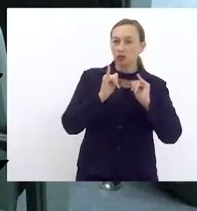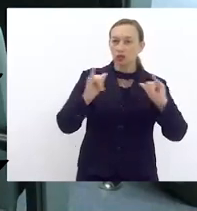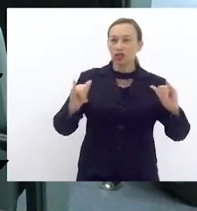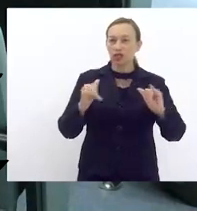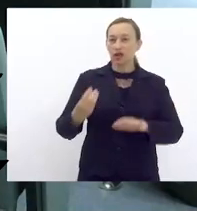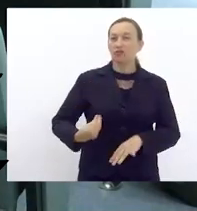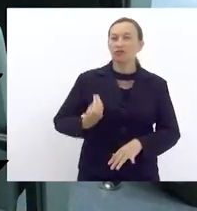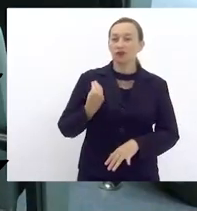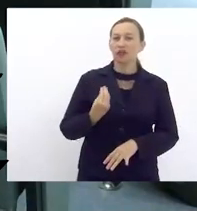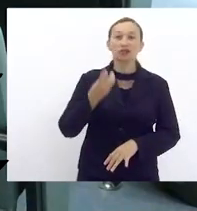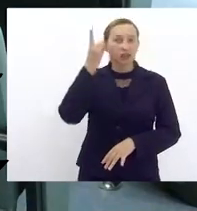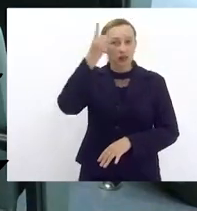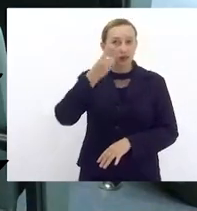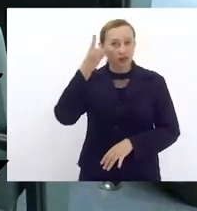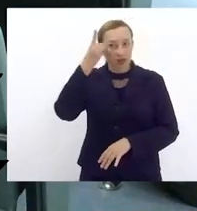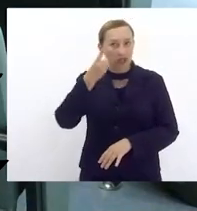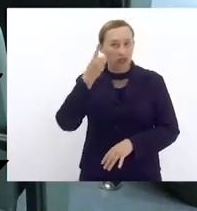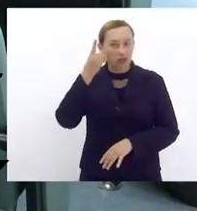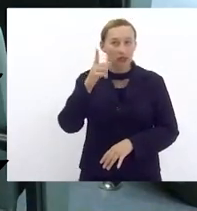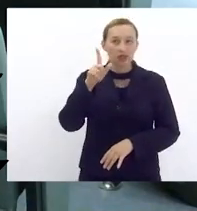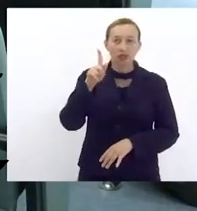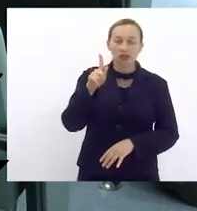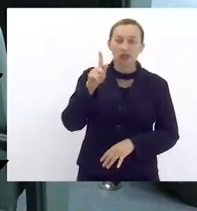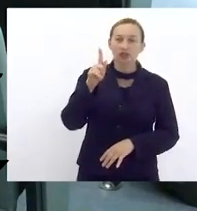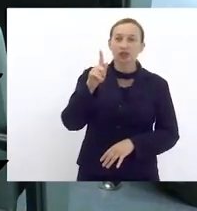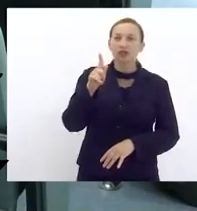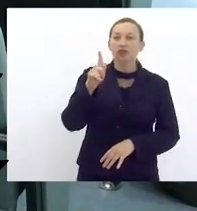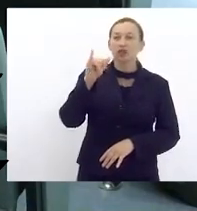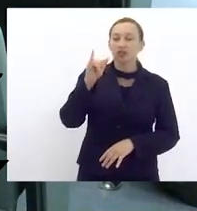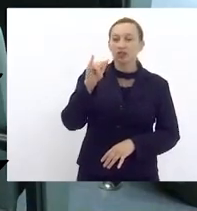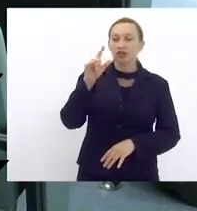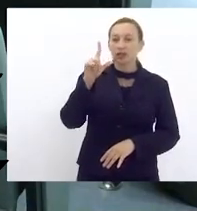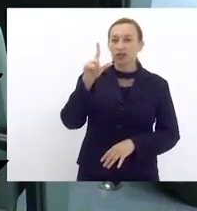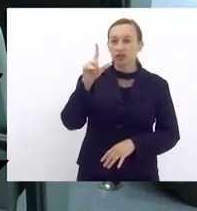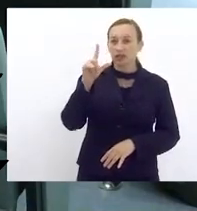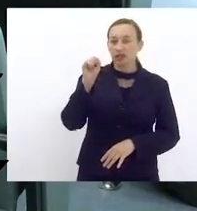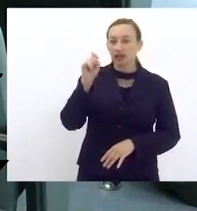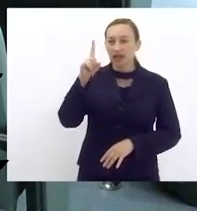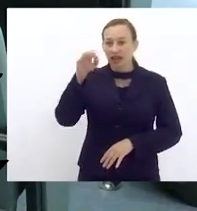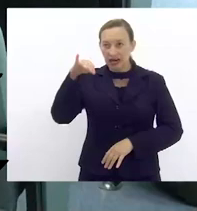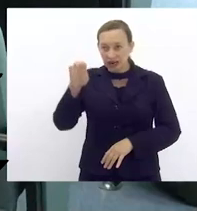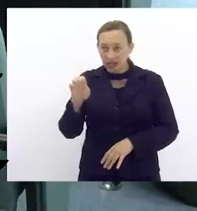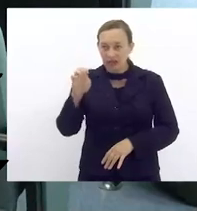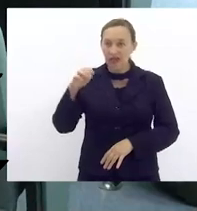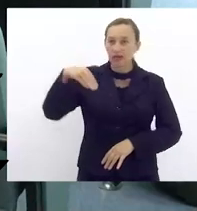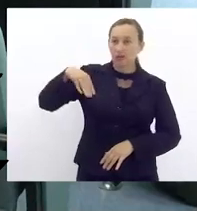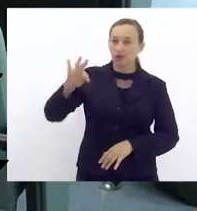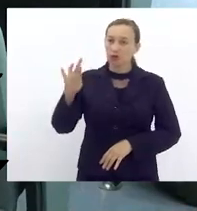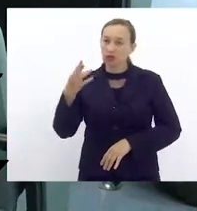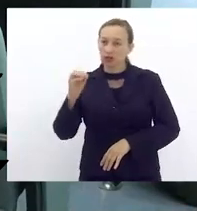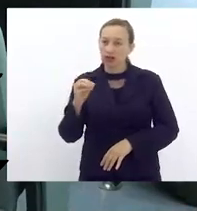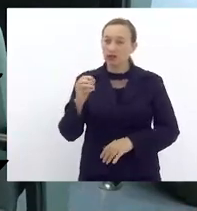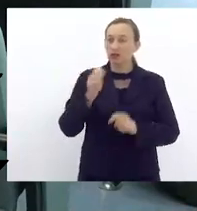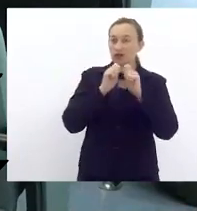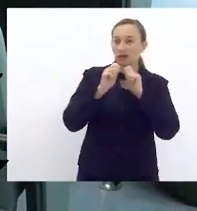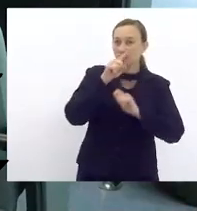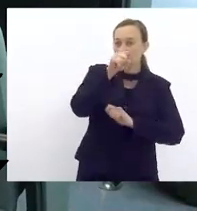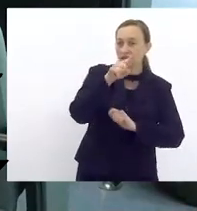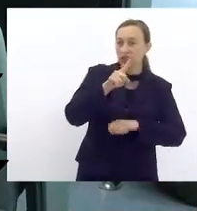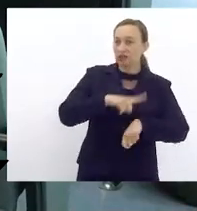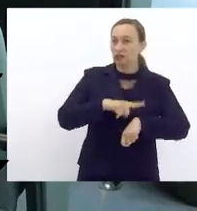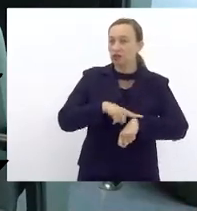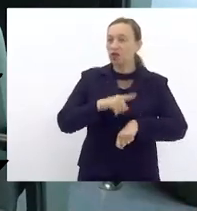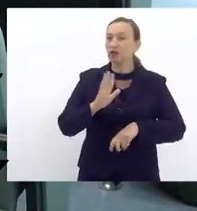deputada Gisele Monteiro que teve aqui que tá aqui presente também mas foi ali dar uma entrevista nesse momento